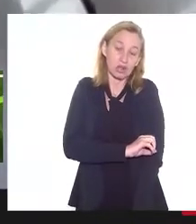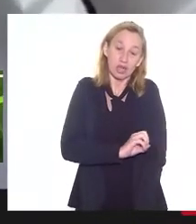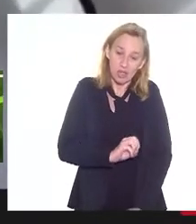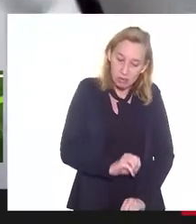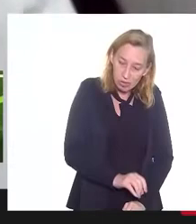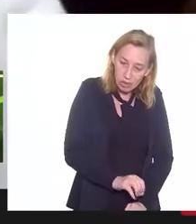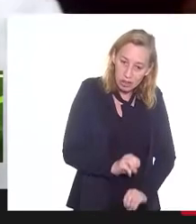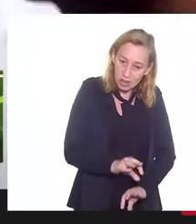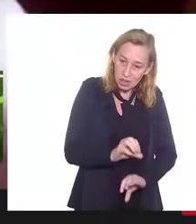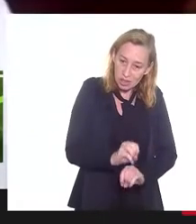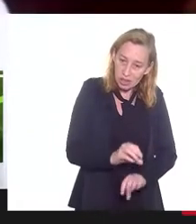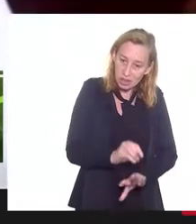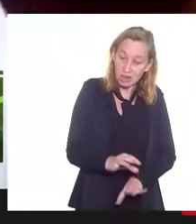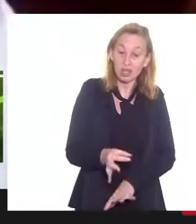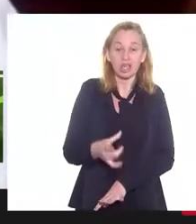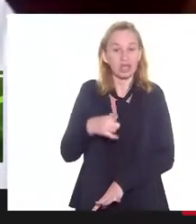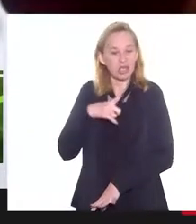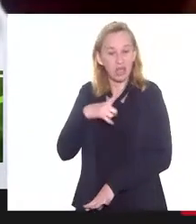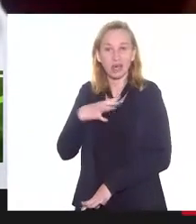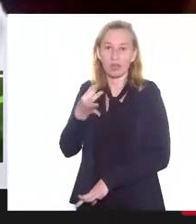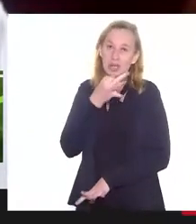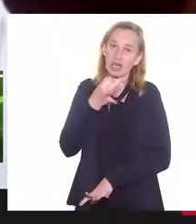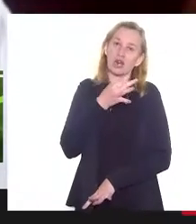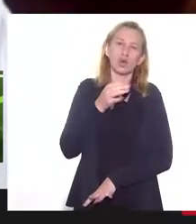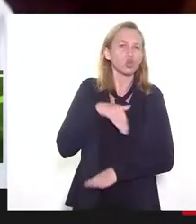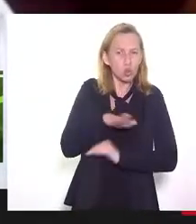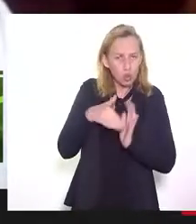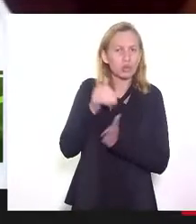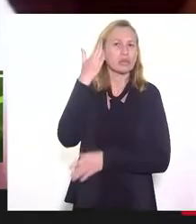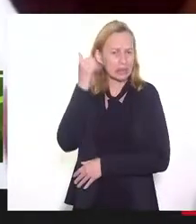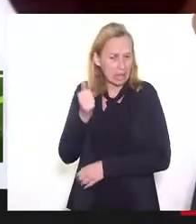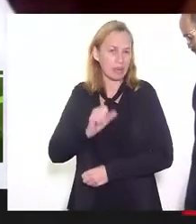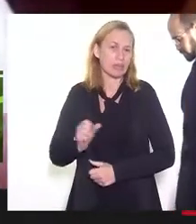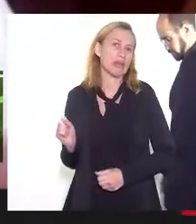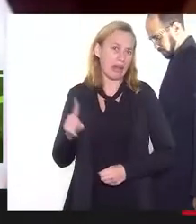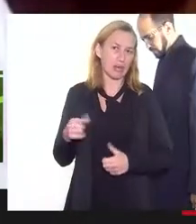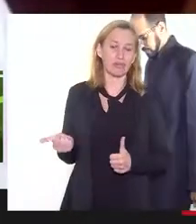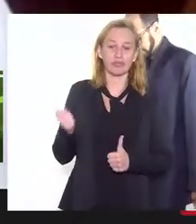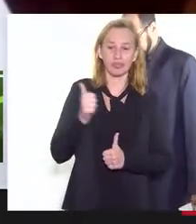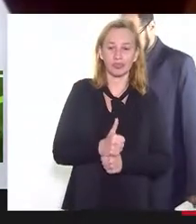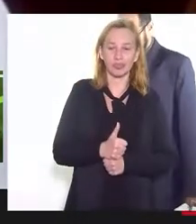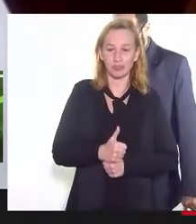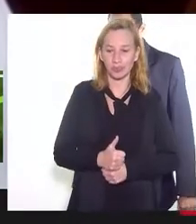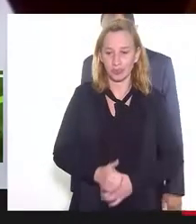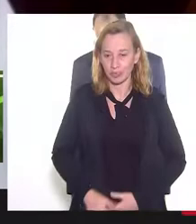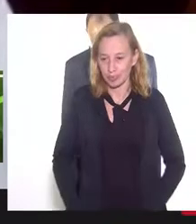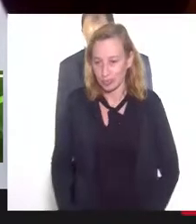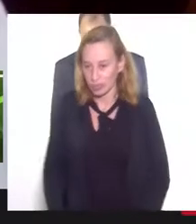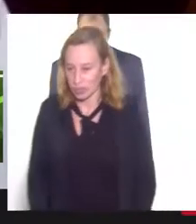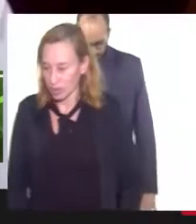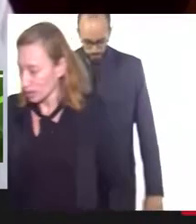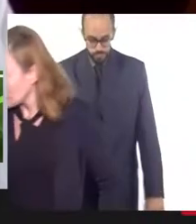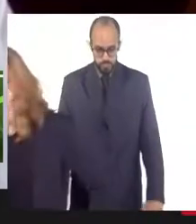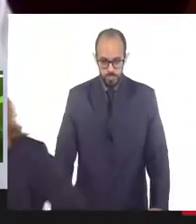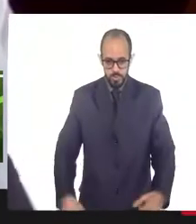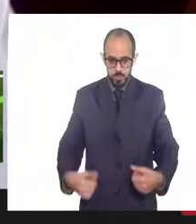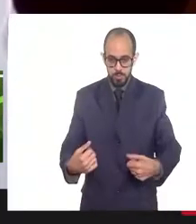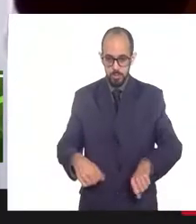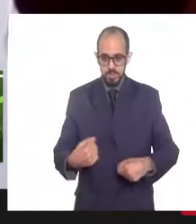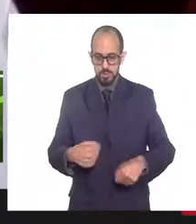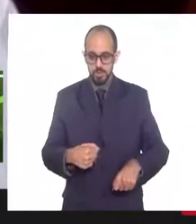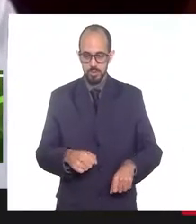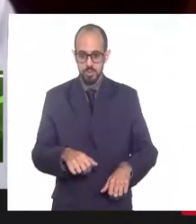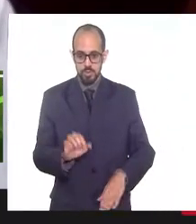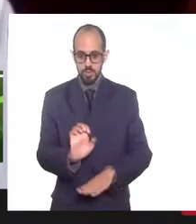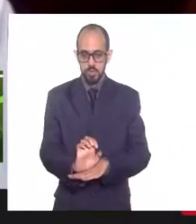se faz a opinião. Todo mundo sabe disso, né? Então, é preciso que o Estado tenha